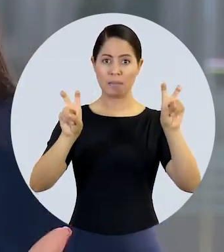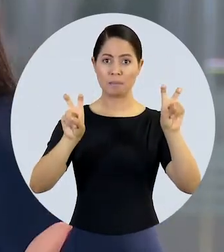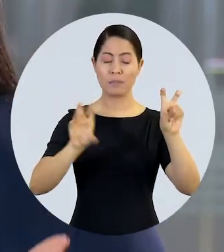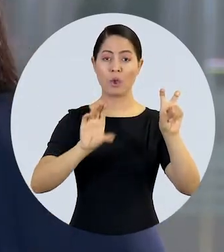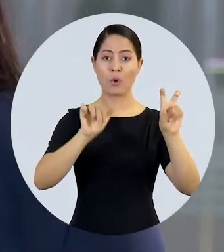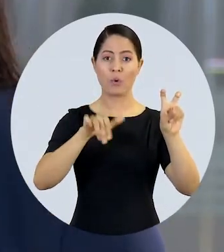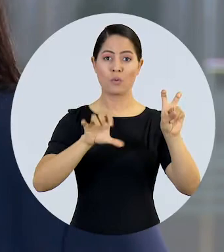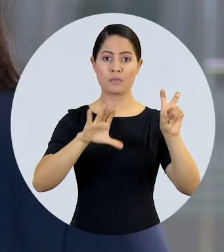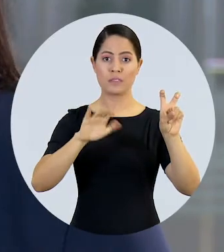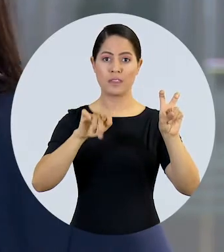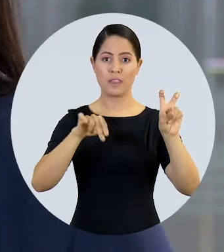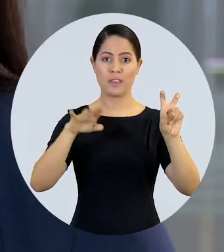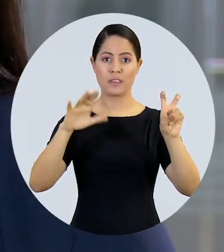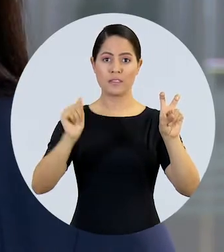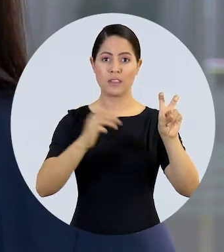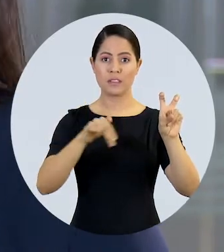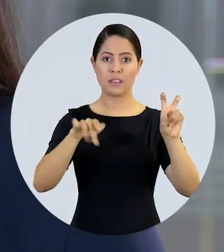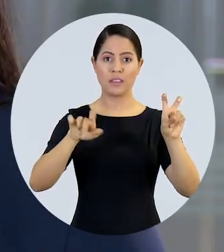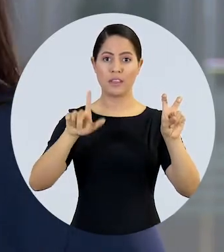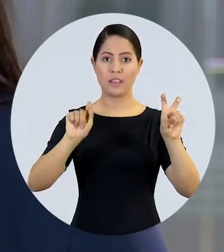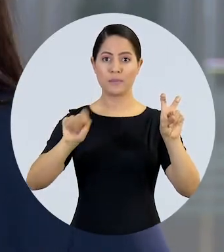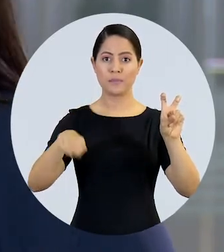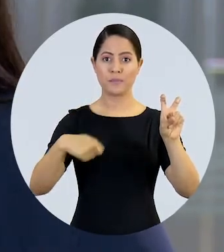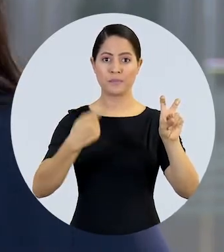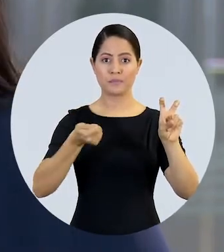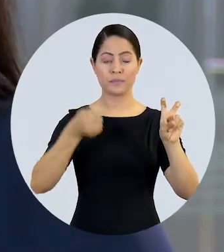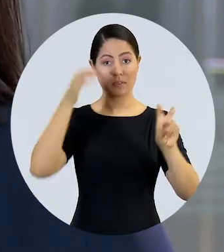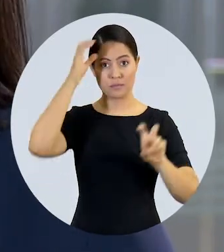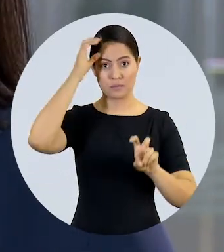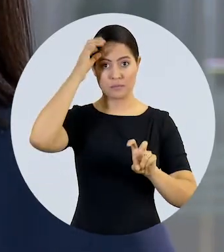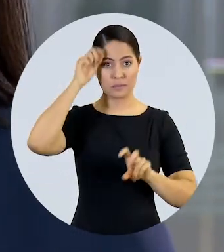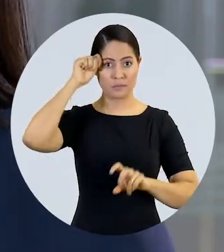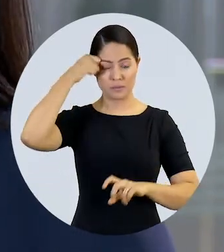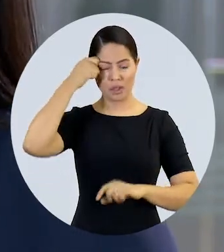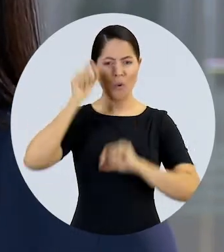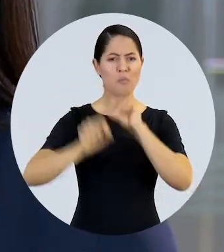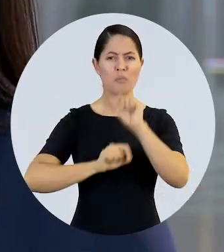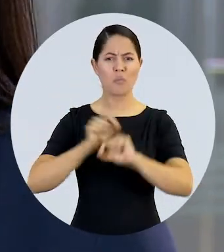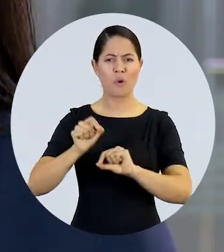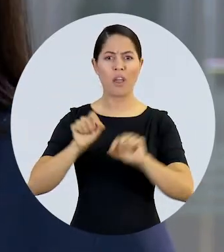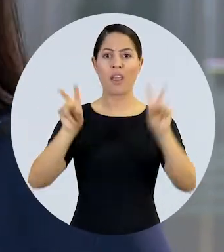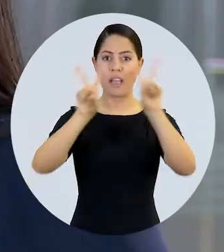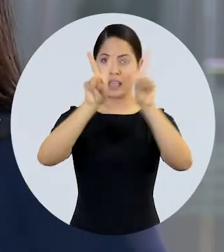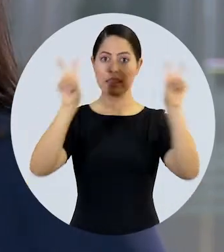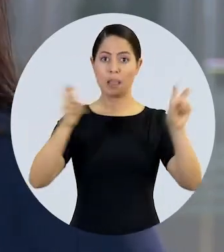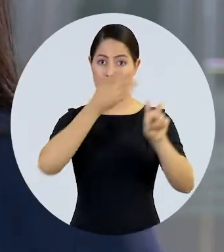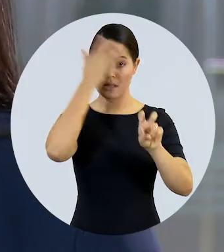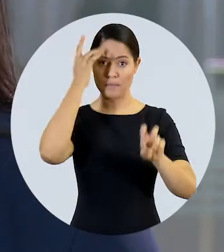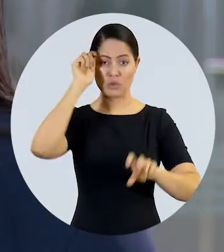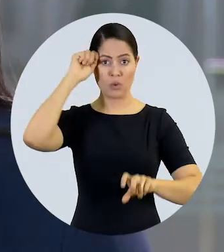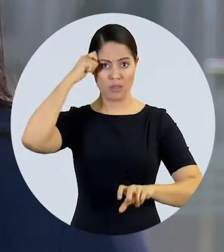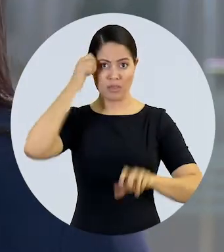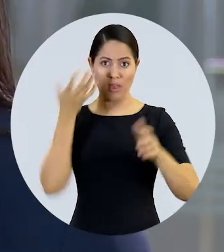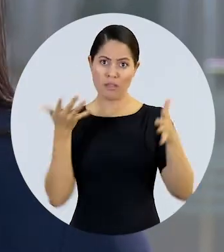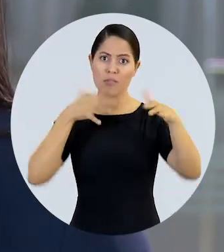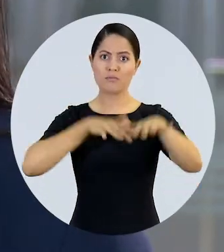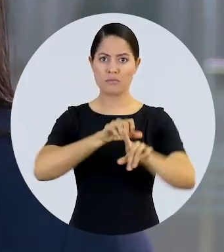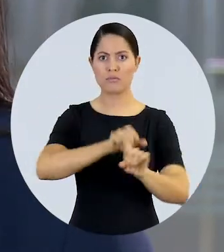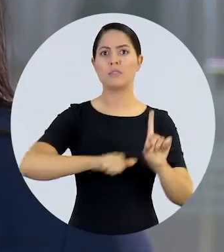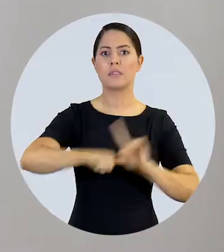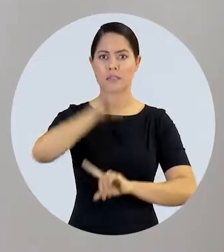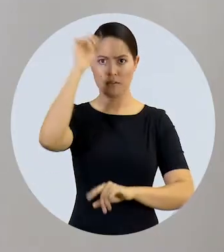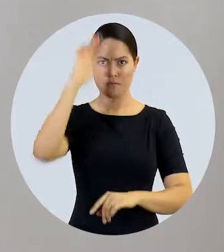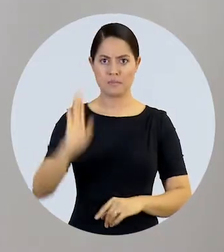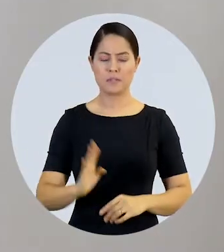No último dia 20 de novembro, esse tema foi reforçado em uma data dedicada à reflexão sobre a inserção do negro na sociedade